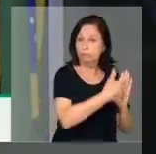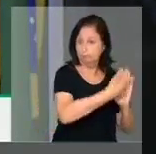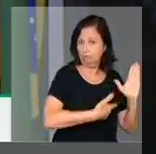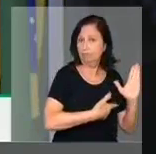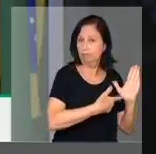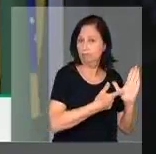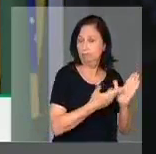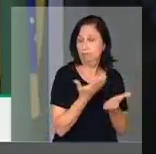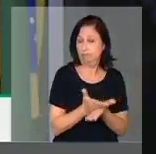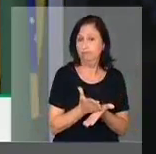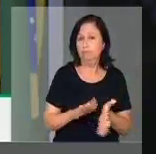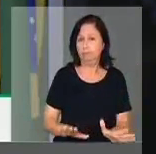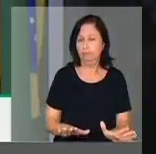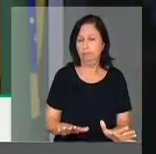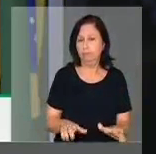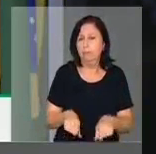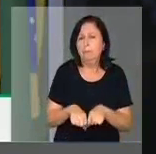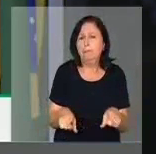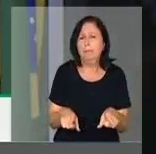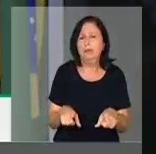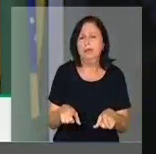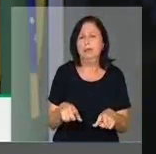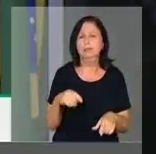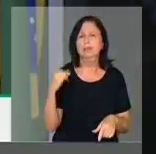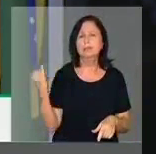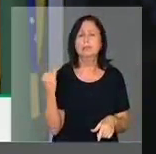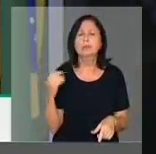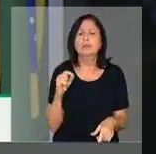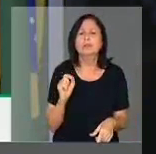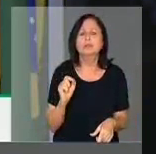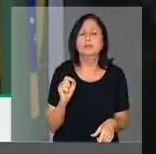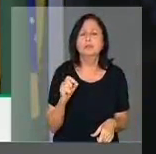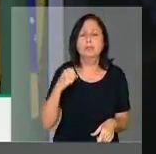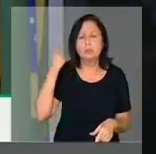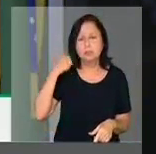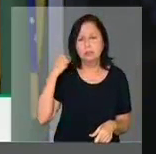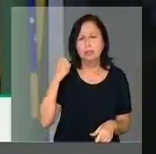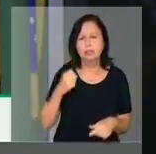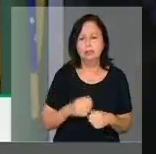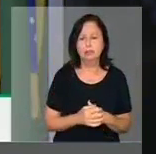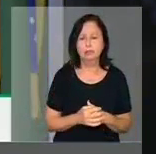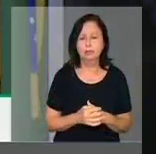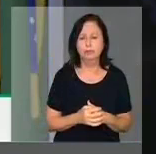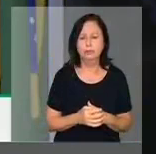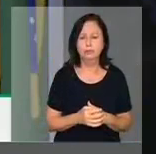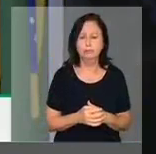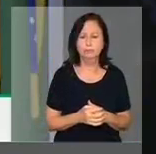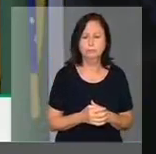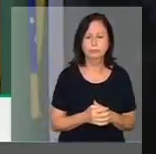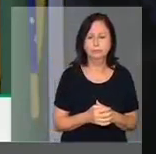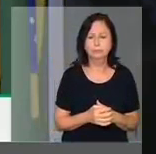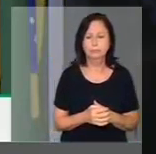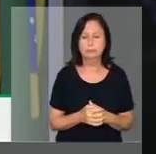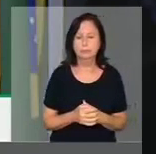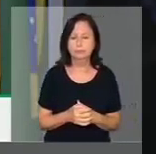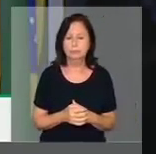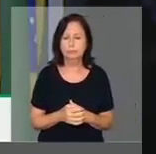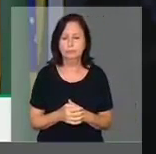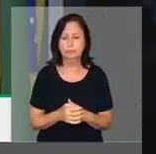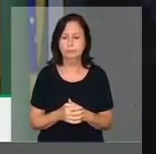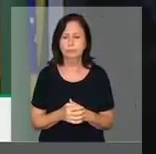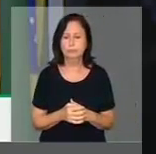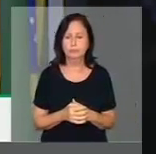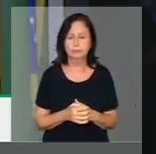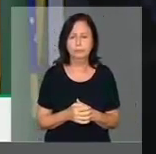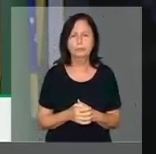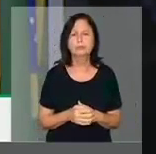essencial, senhor presidente, João Alberto Souza, senador, é a economia. A